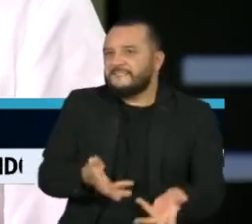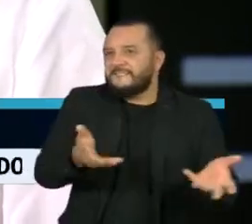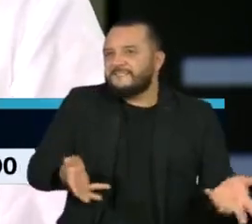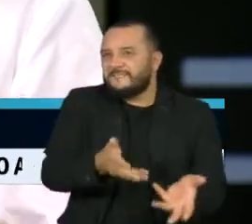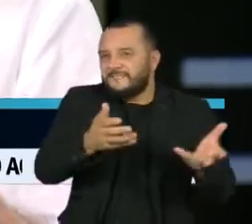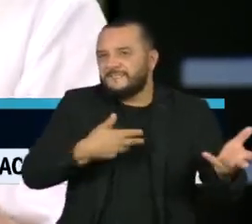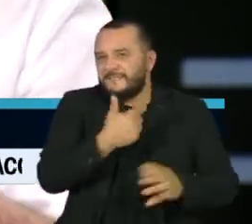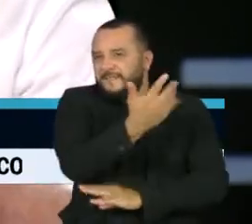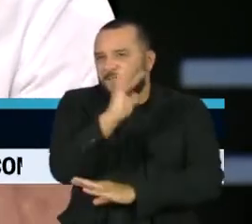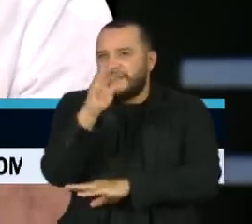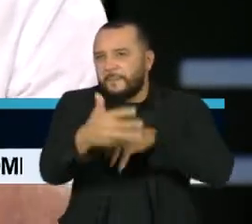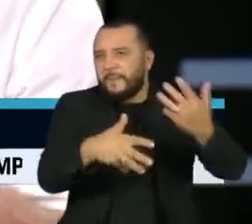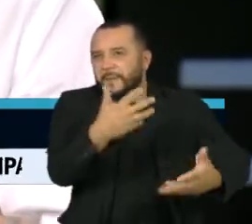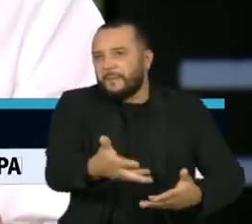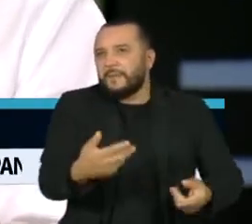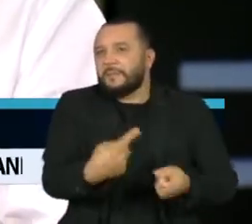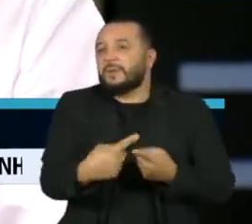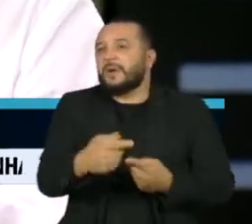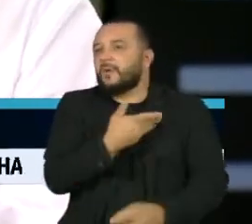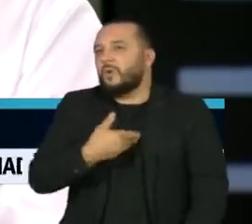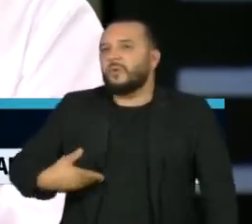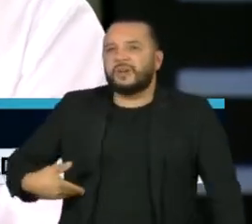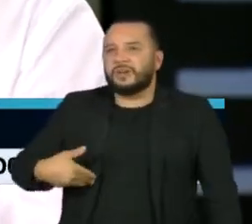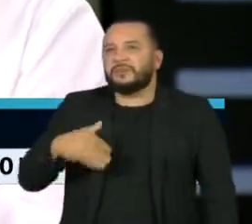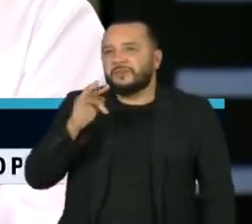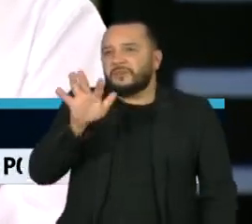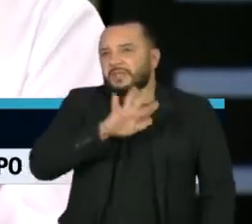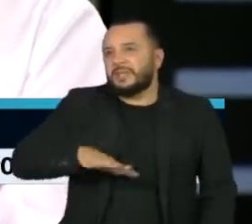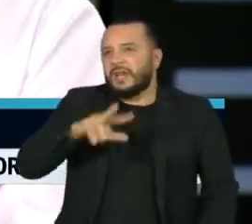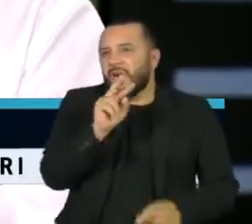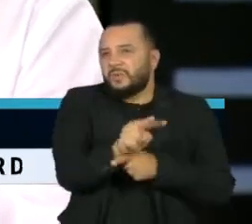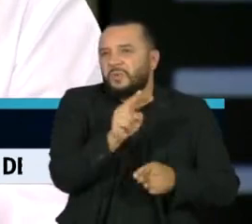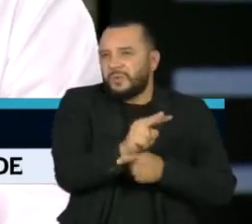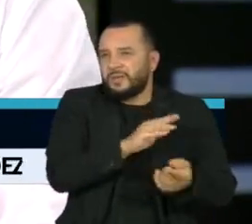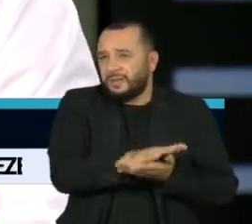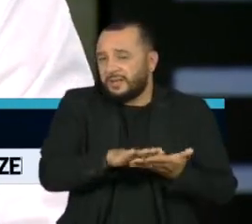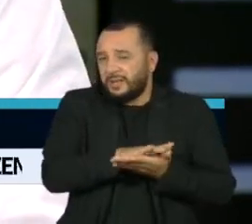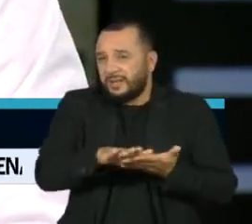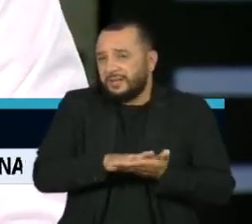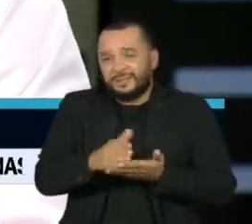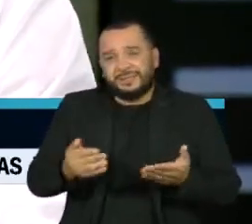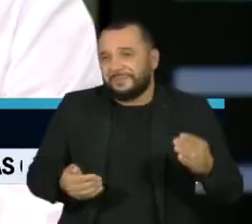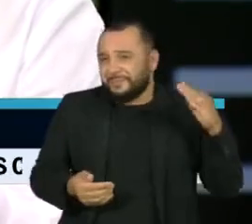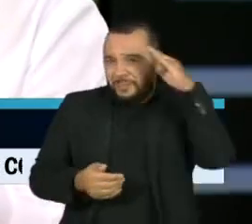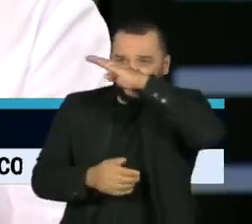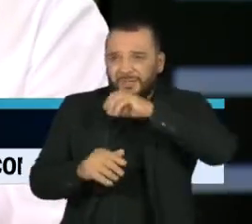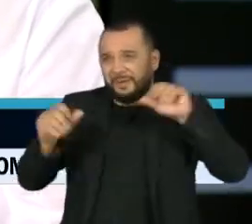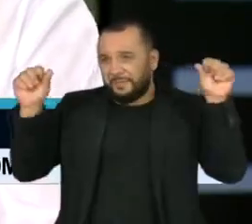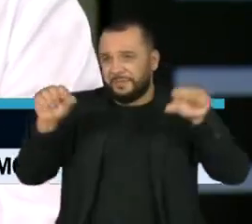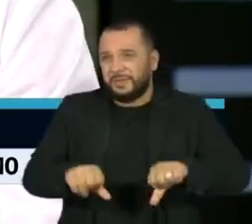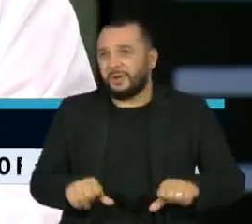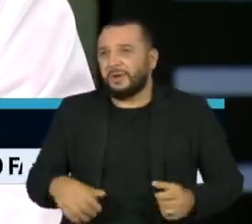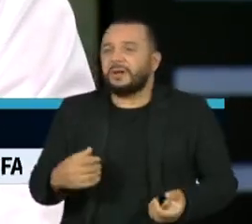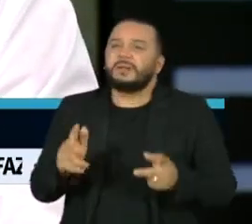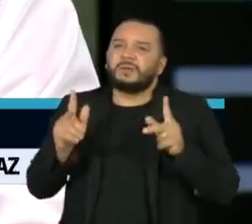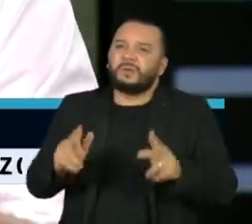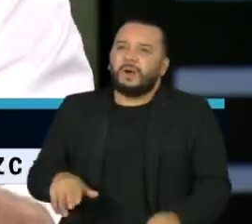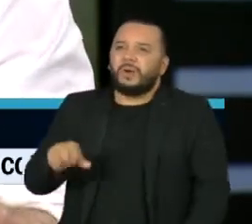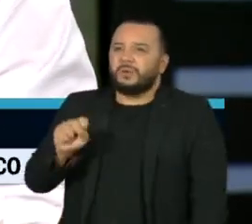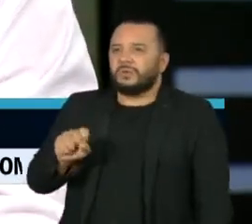olhos. O governo federal normalmente fecha os olhos e esse governo ainda mais, porque este governo, como a Sueli